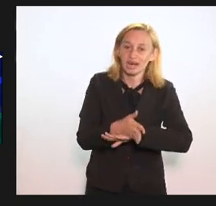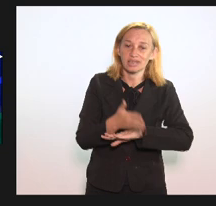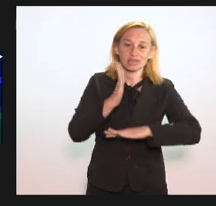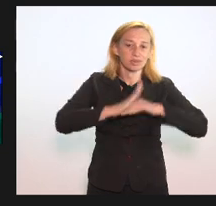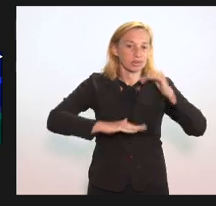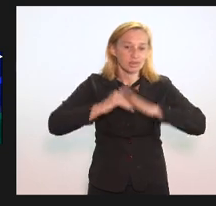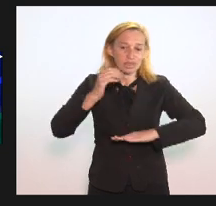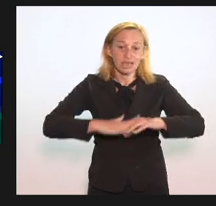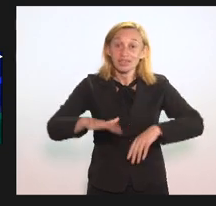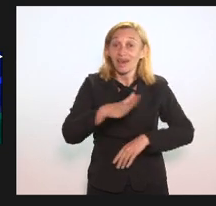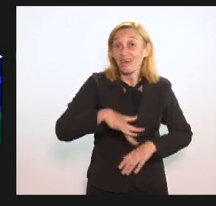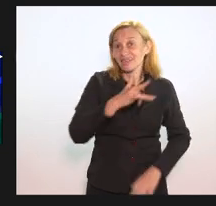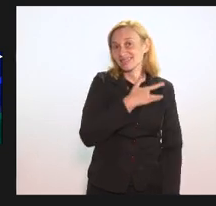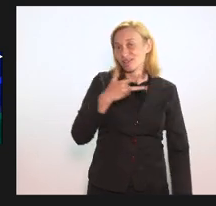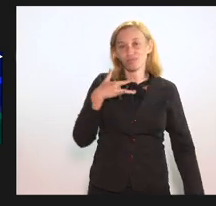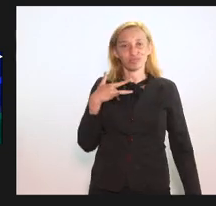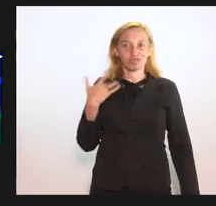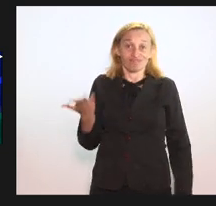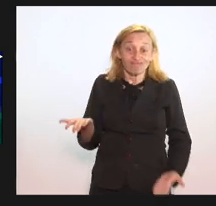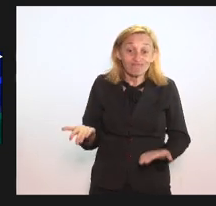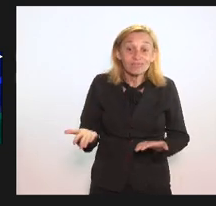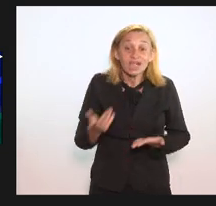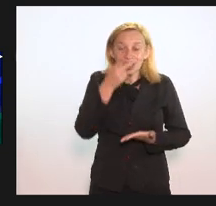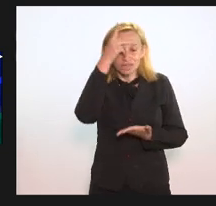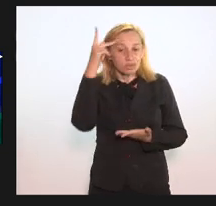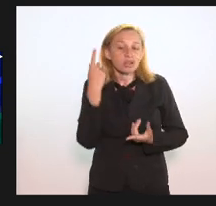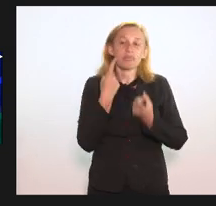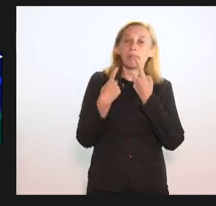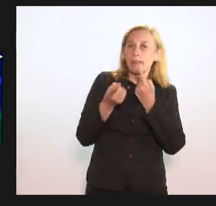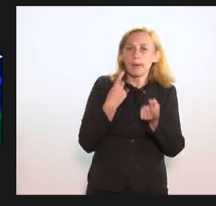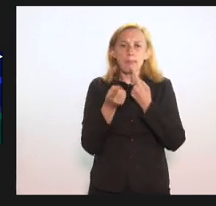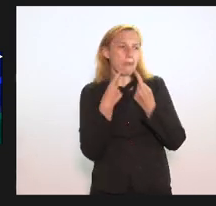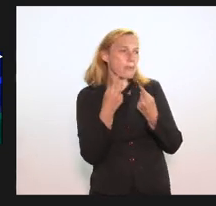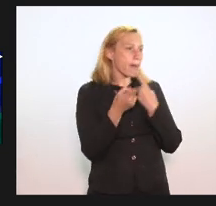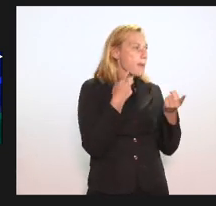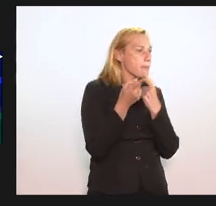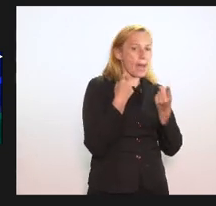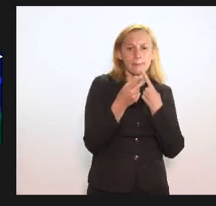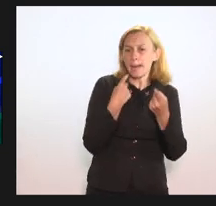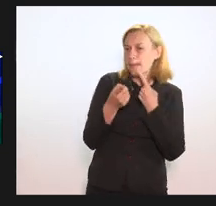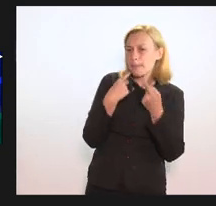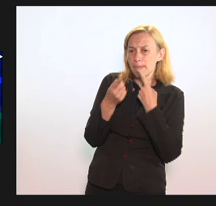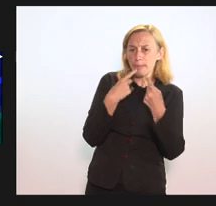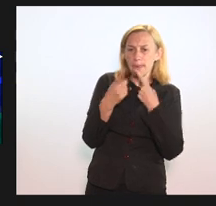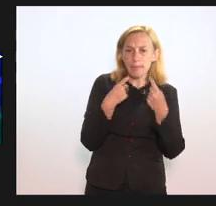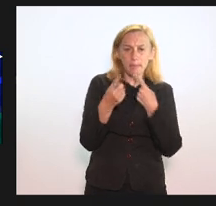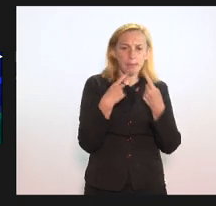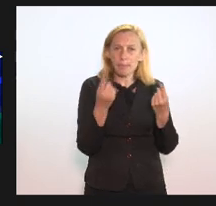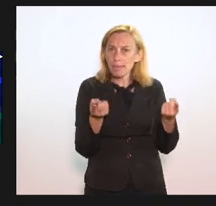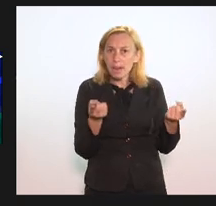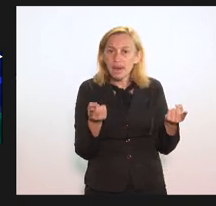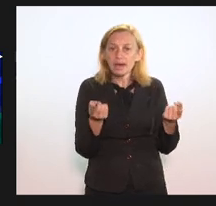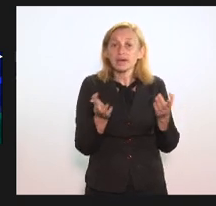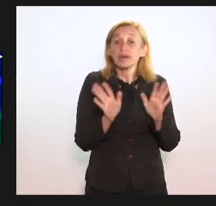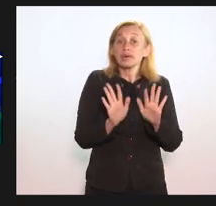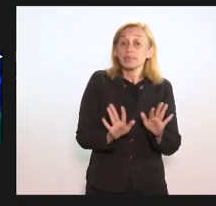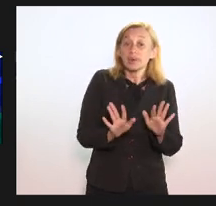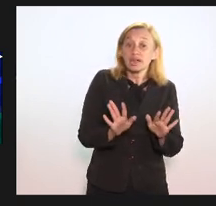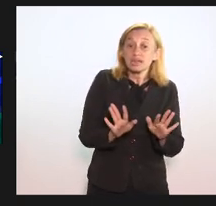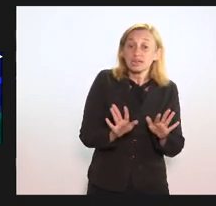profissionais de saúde nem as pessoas estão aí debatendo e discutindo abrir os leitos federais